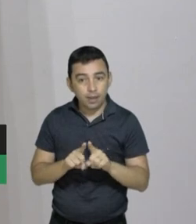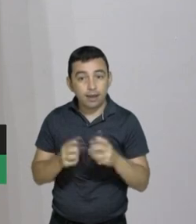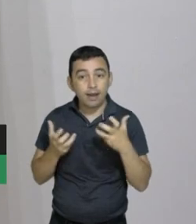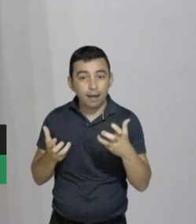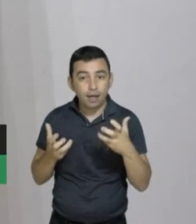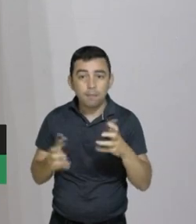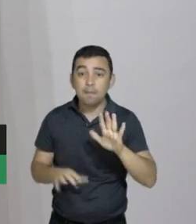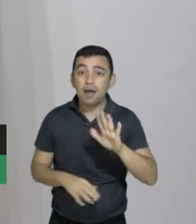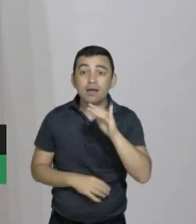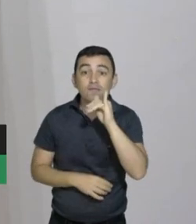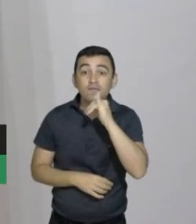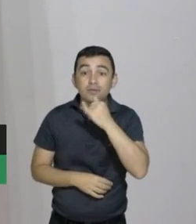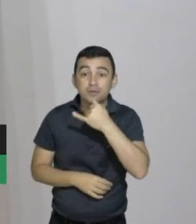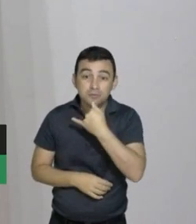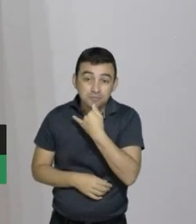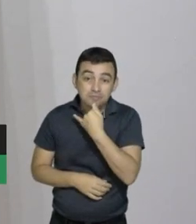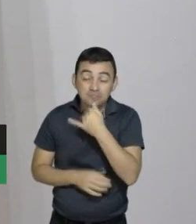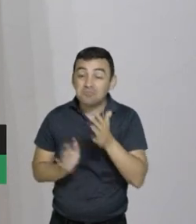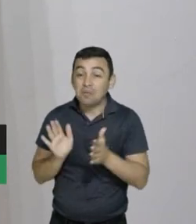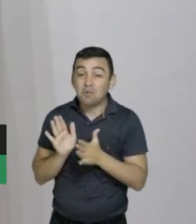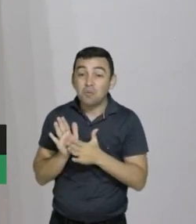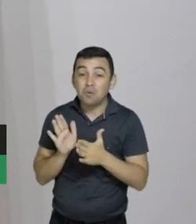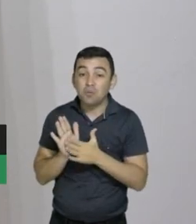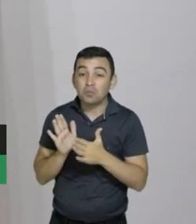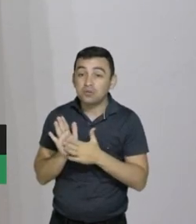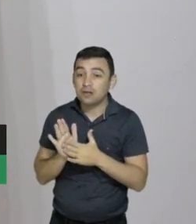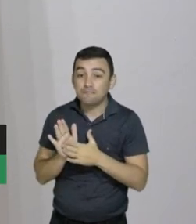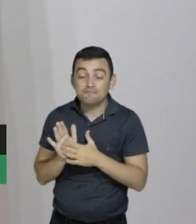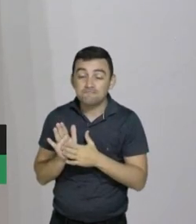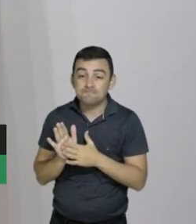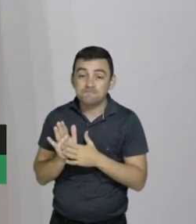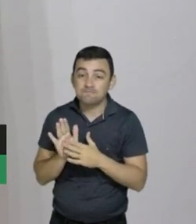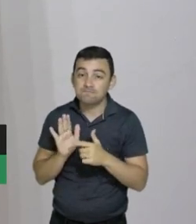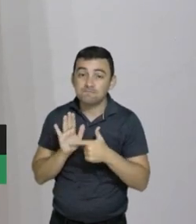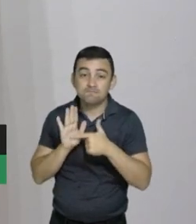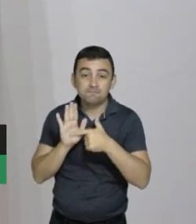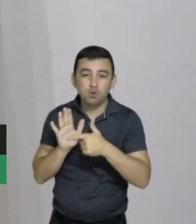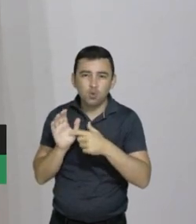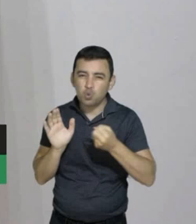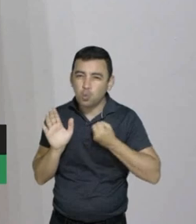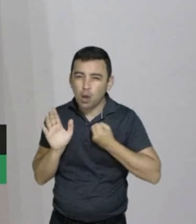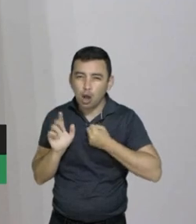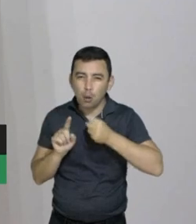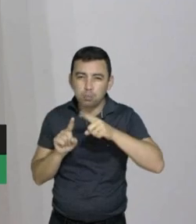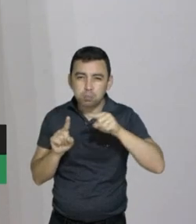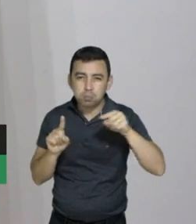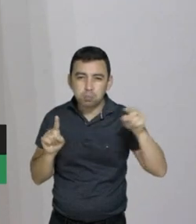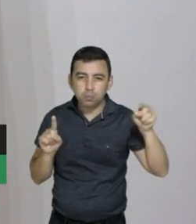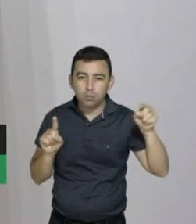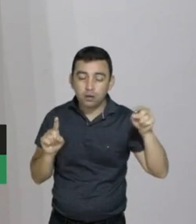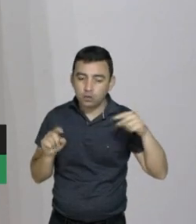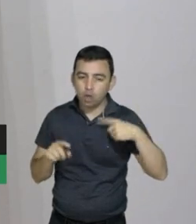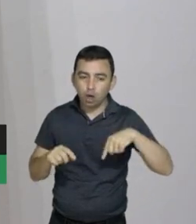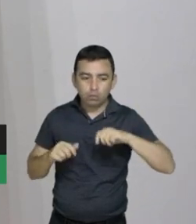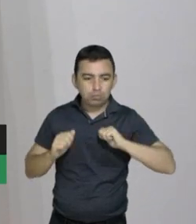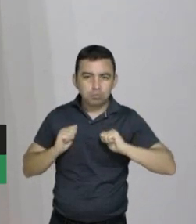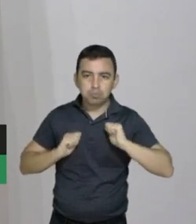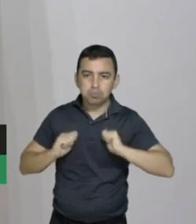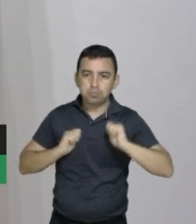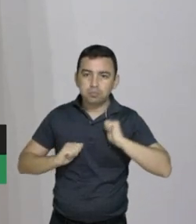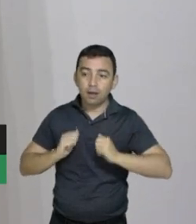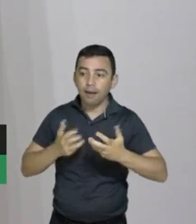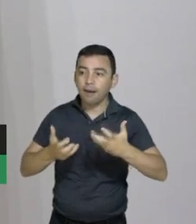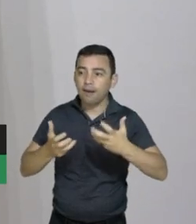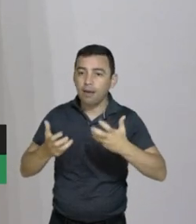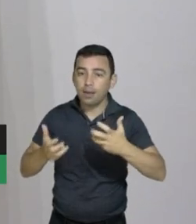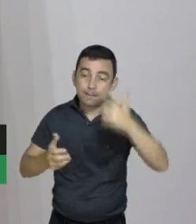infelizmente a proposta não apresentou os números que nós aguardávamos que fossem